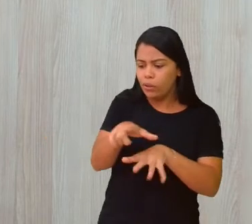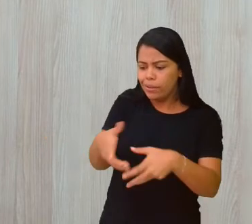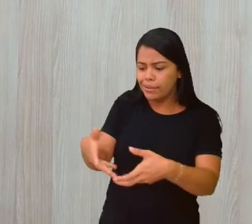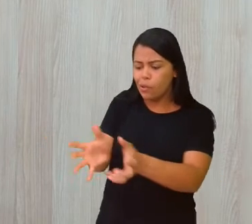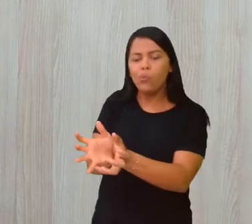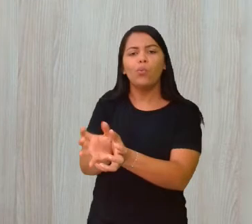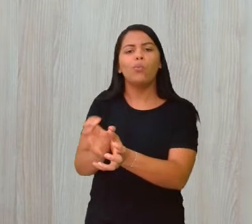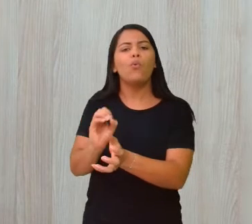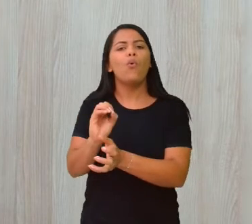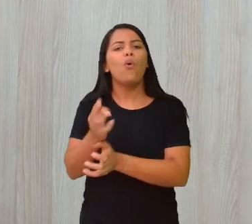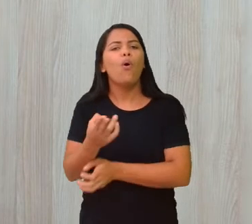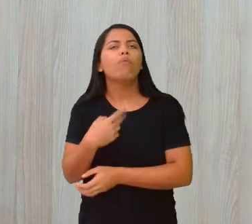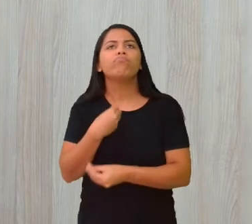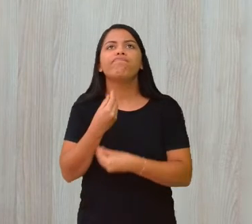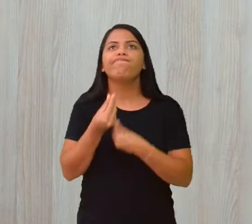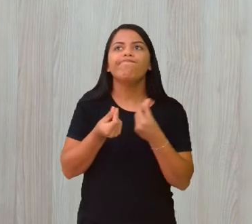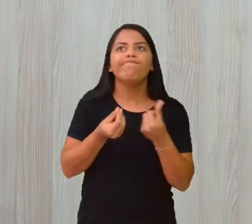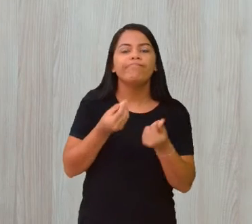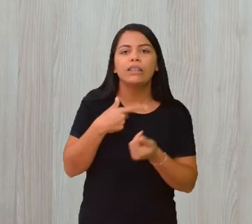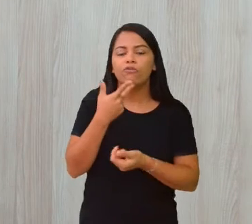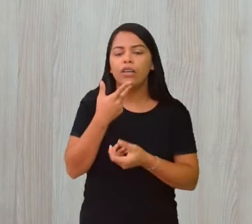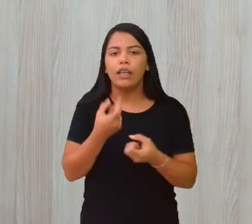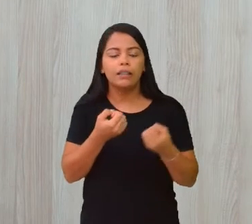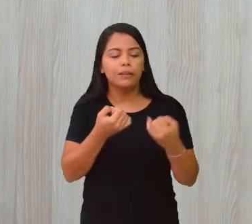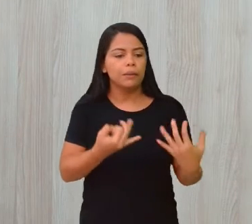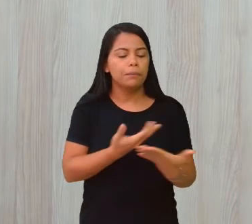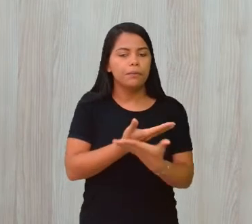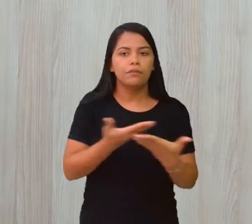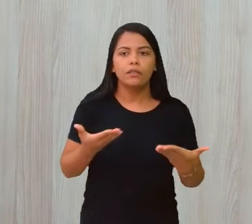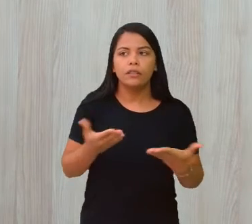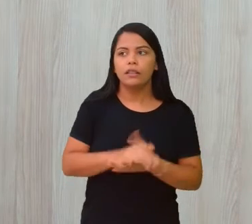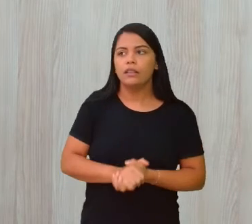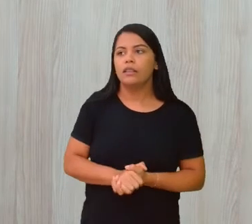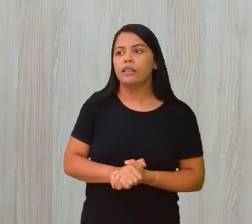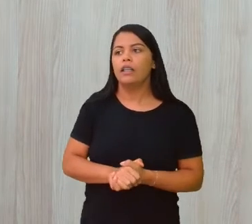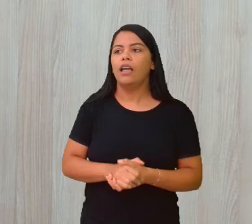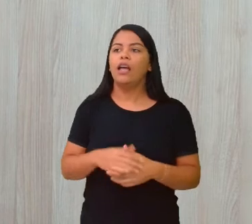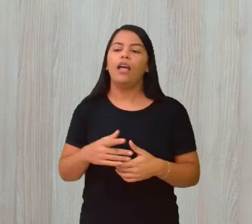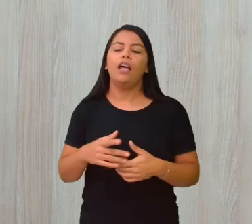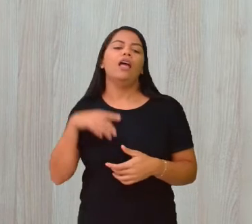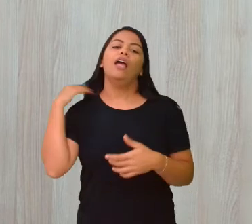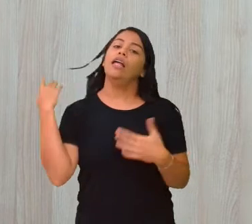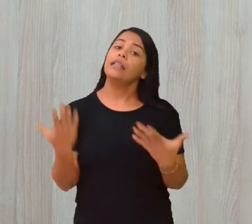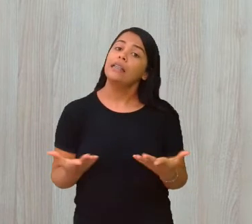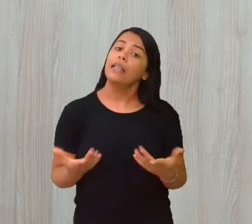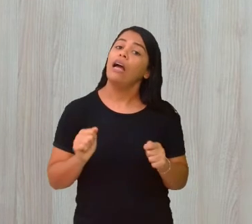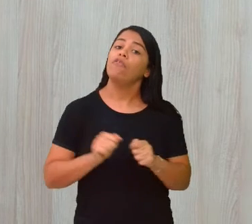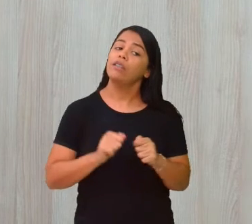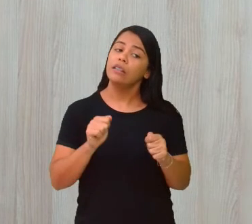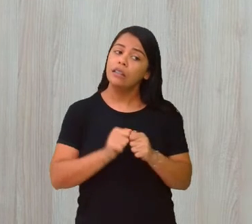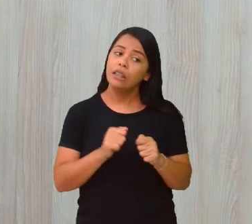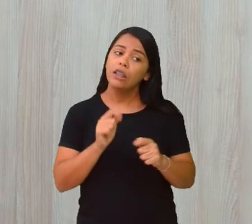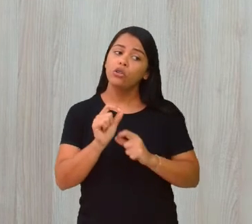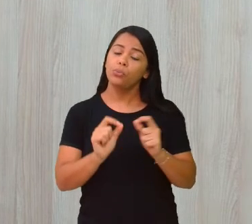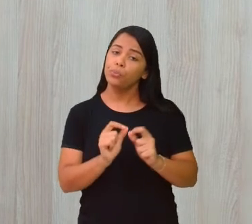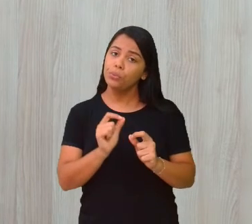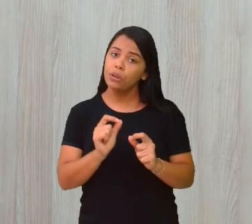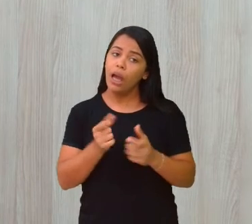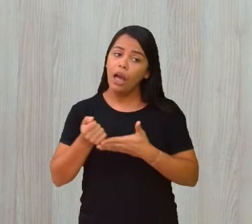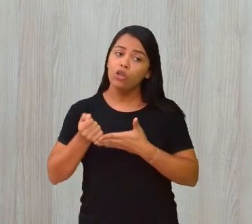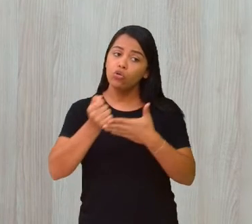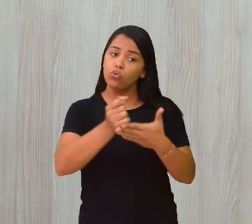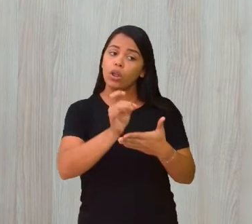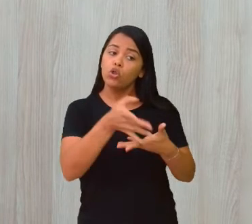está, como é que eu posso dizer assim, está beneficiando, né, uma parcela só